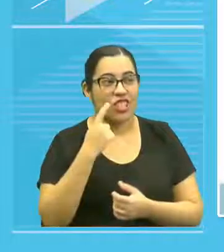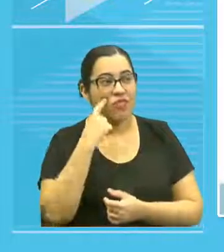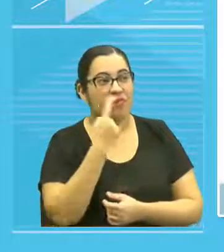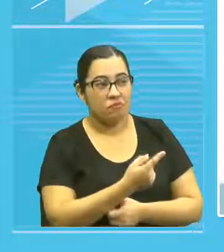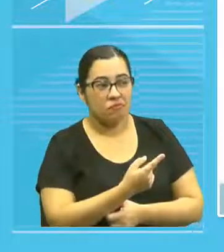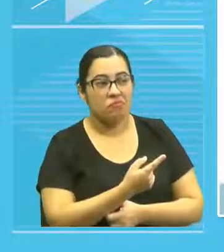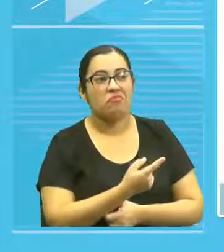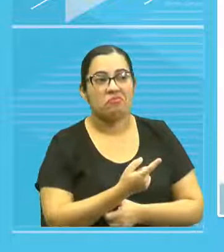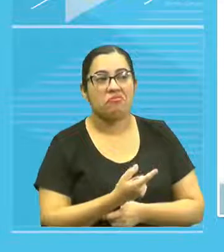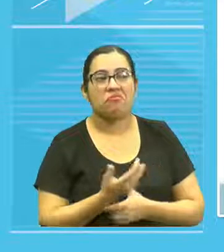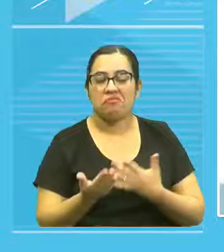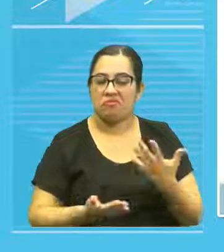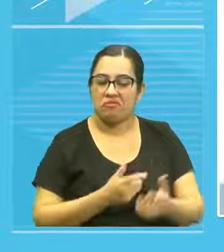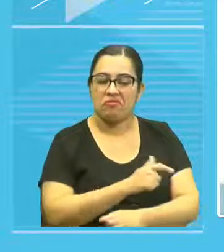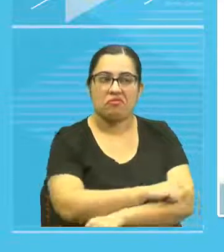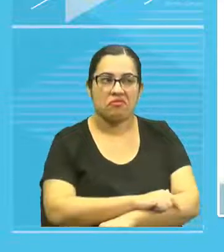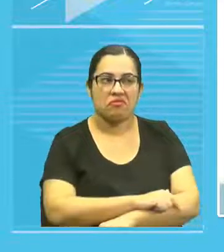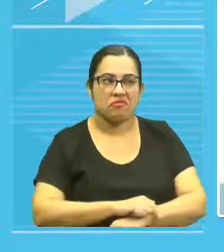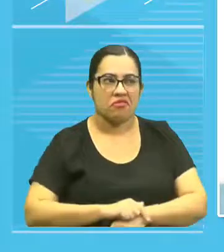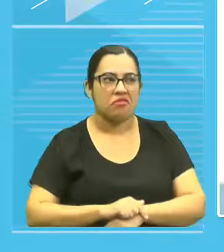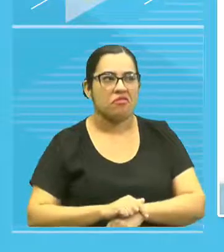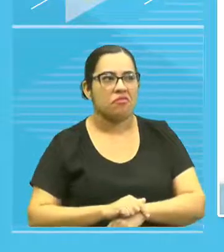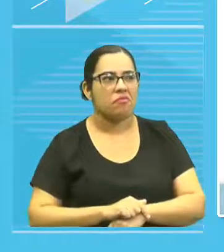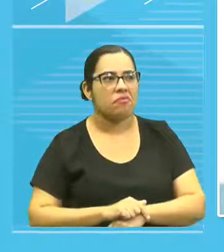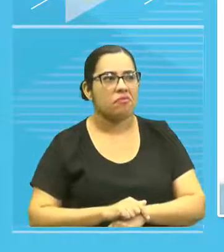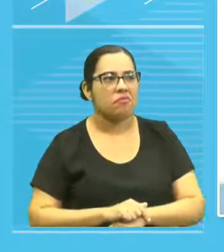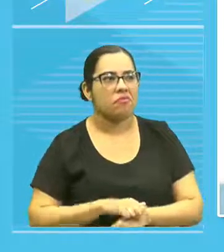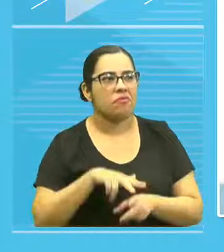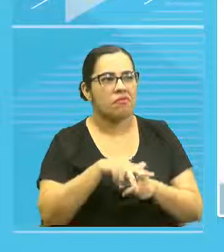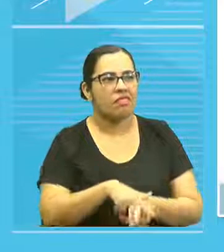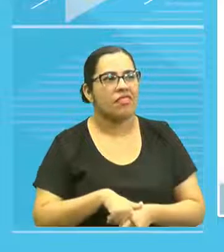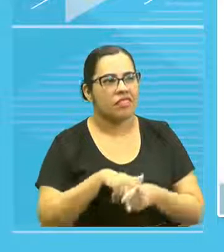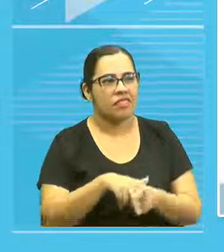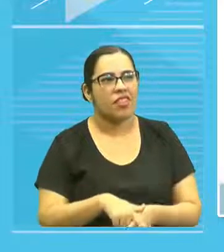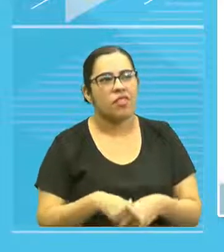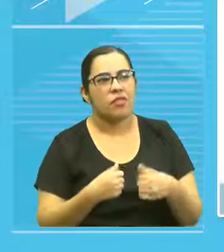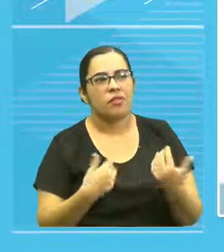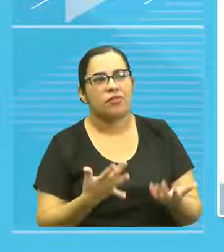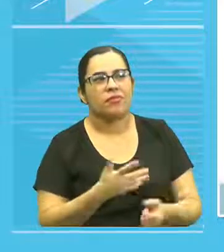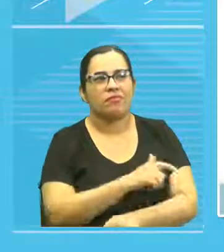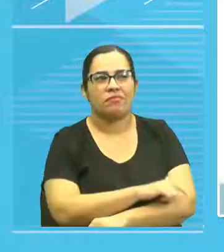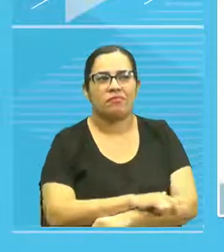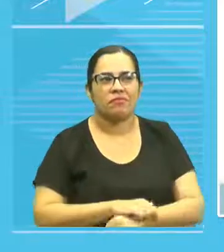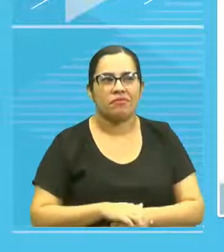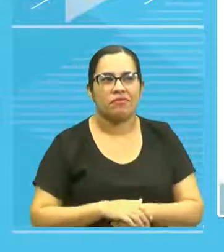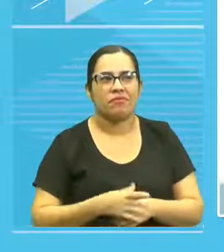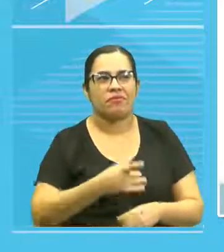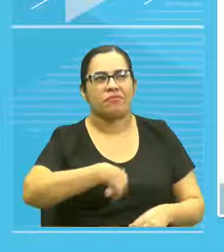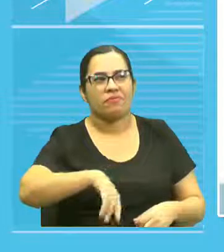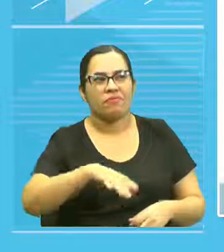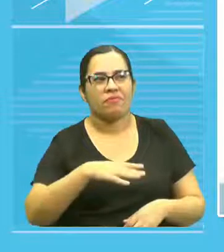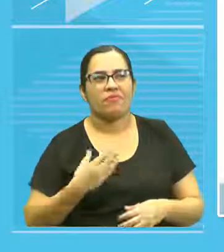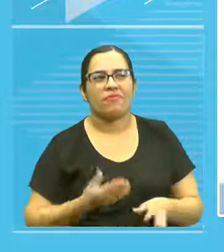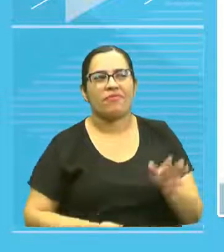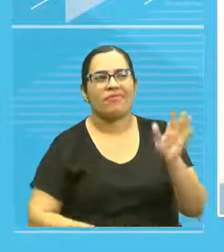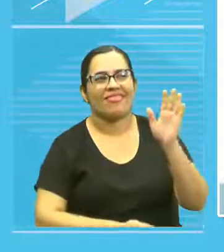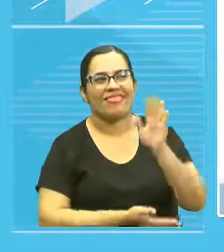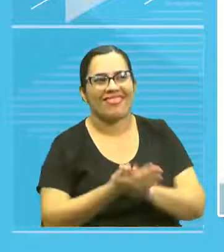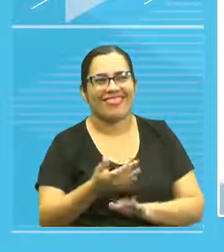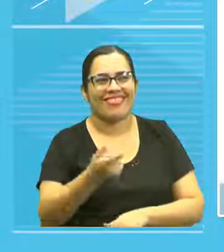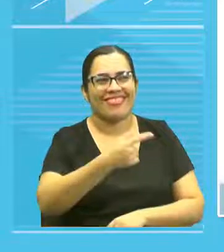o Cavaleiro ou tu quer ser um cavalheiro nós na viagem fomos muito cavalheiros